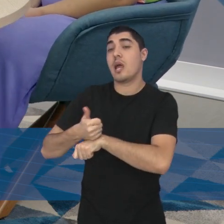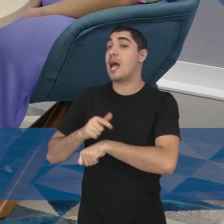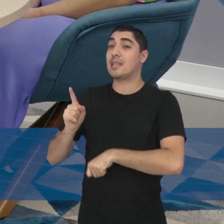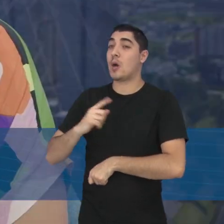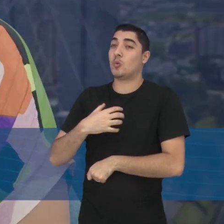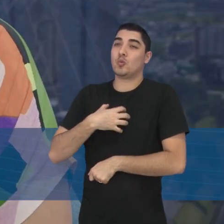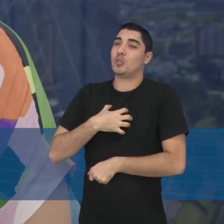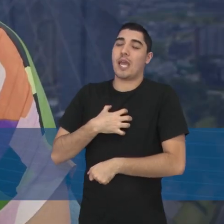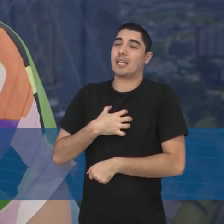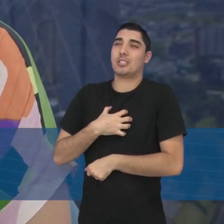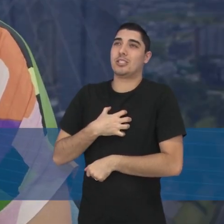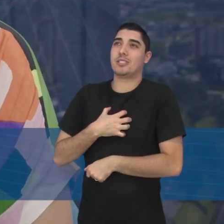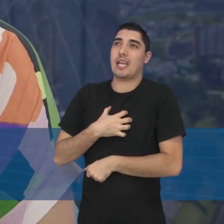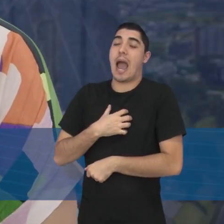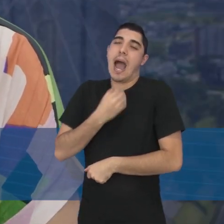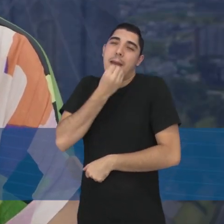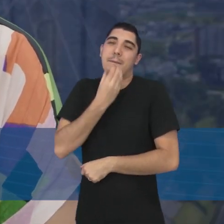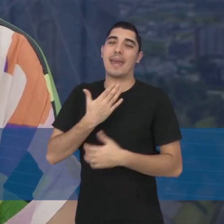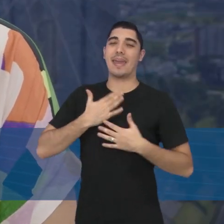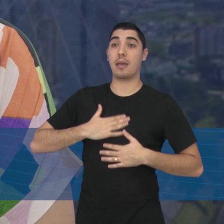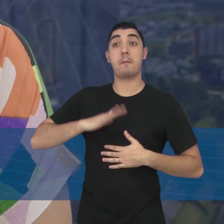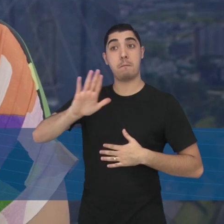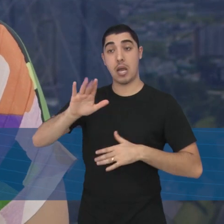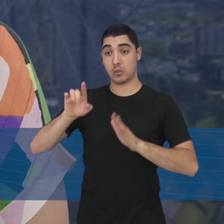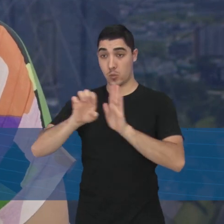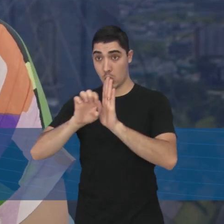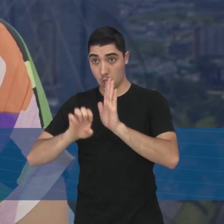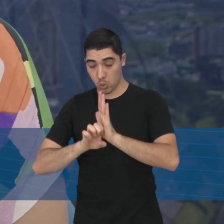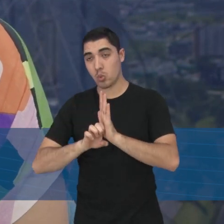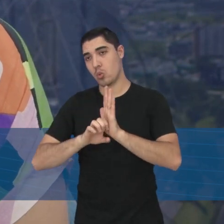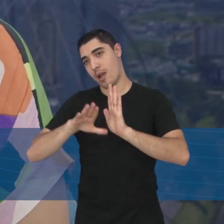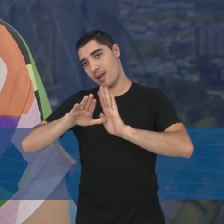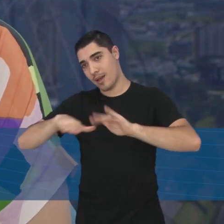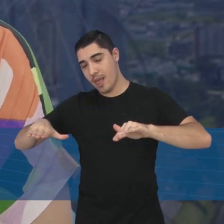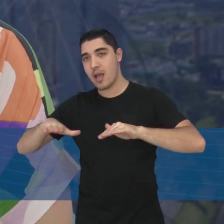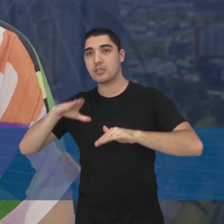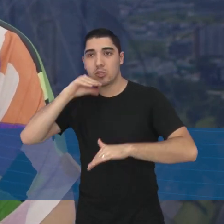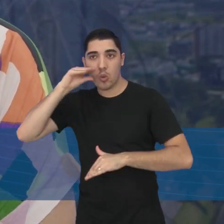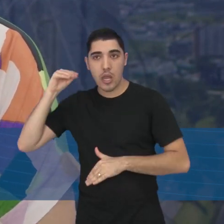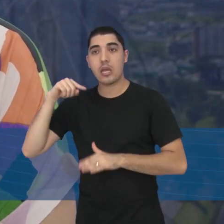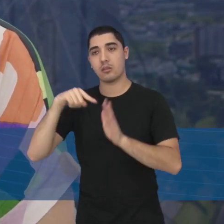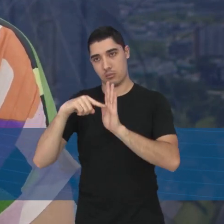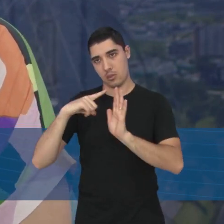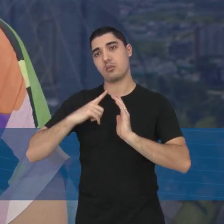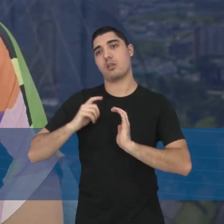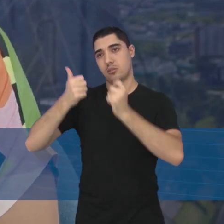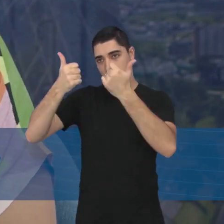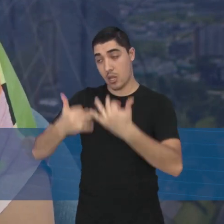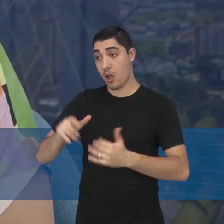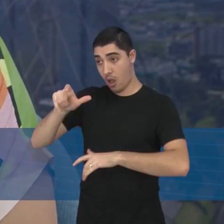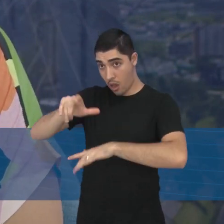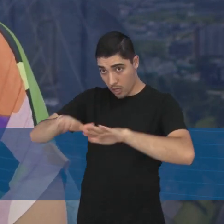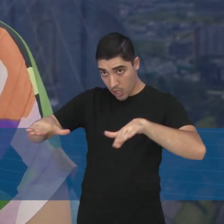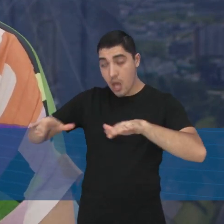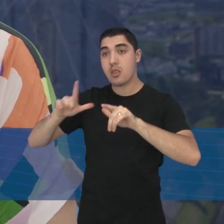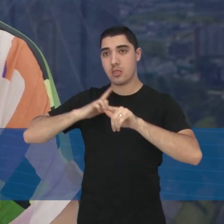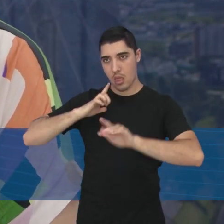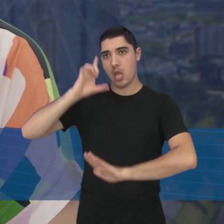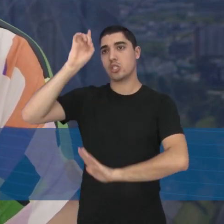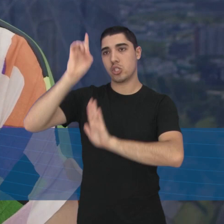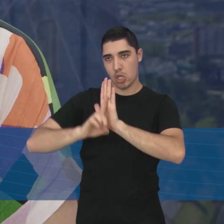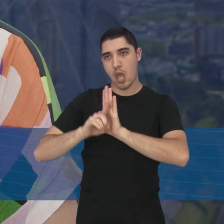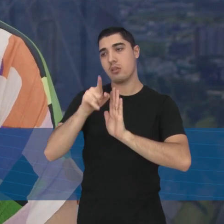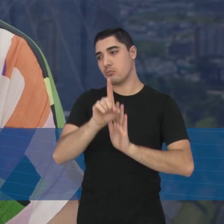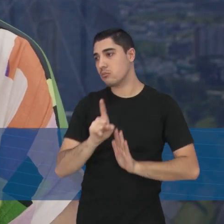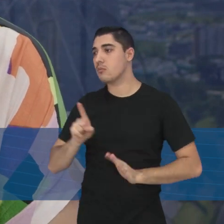nesse assunto, mas isso é previsto pelo Estatuto da Criança e do Adolescente, que a adolescente tem direito à consulta médica